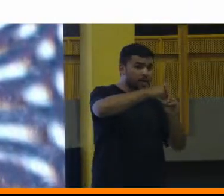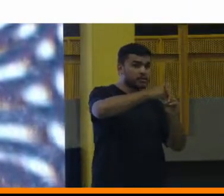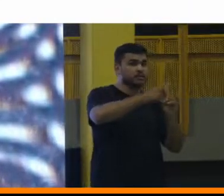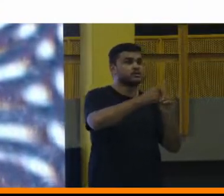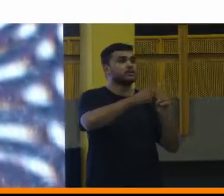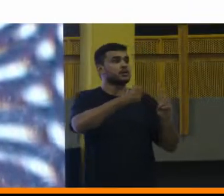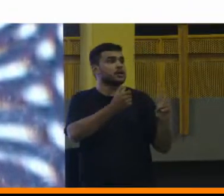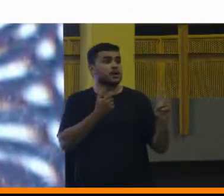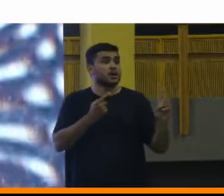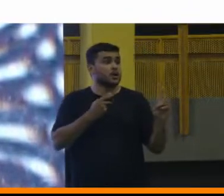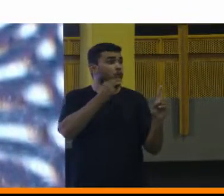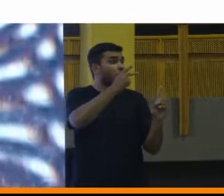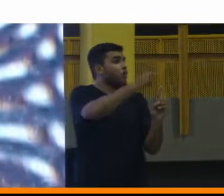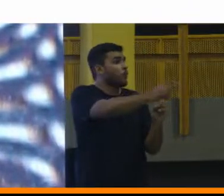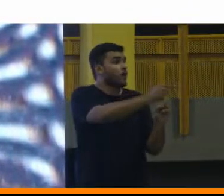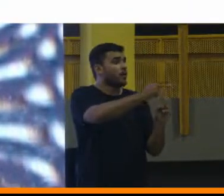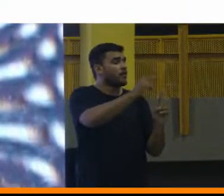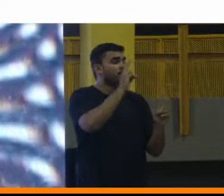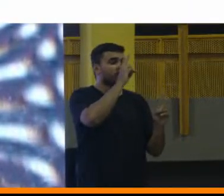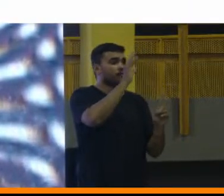uma reação.